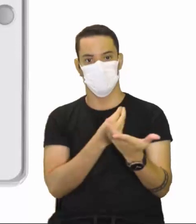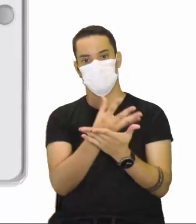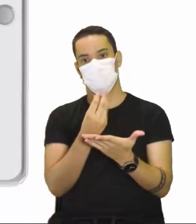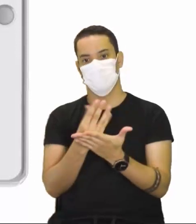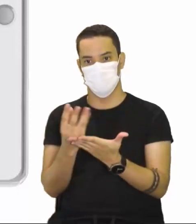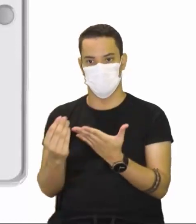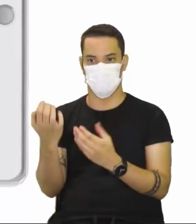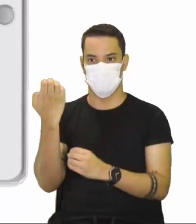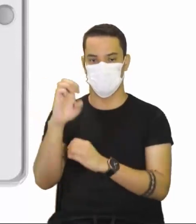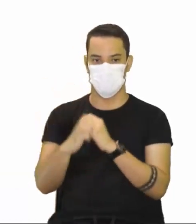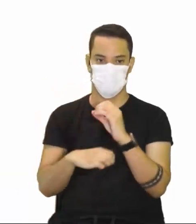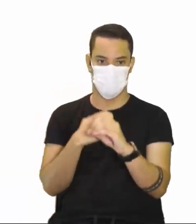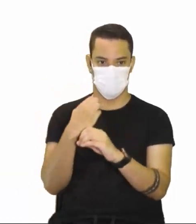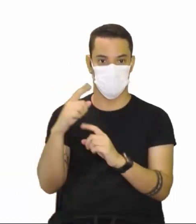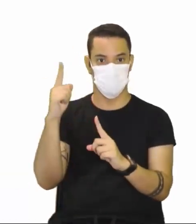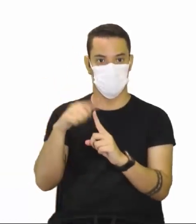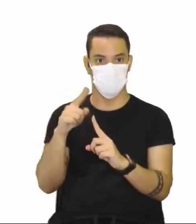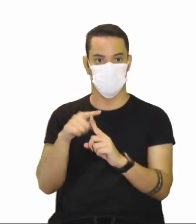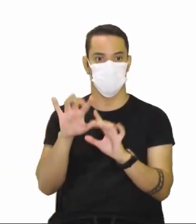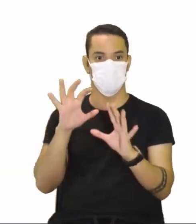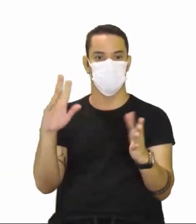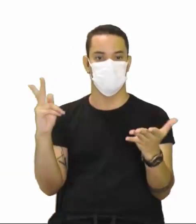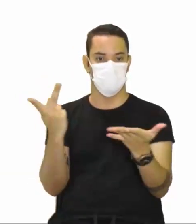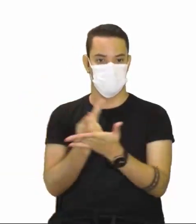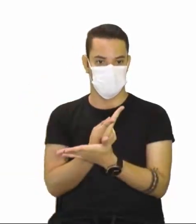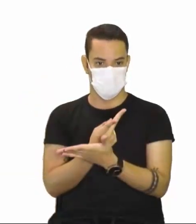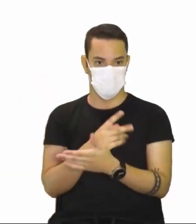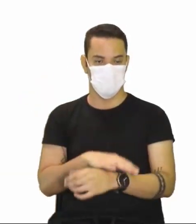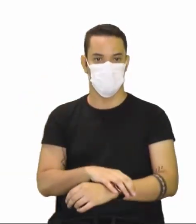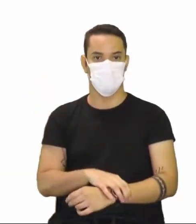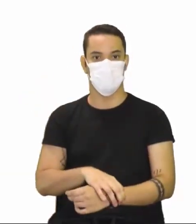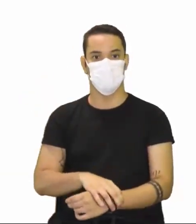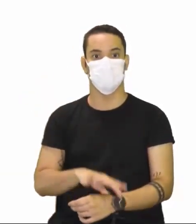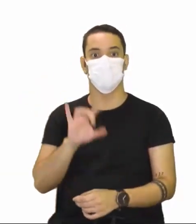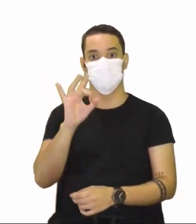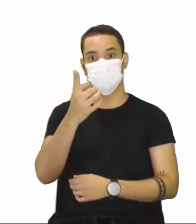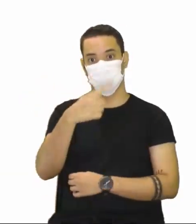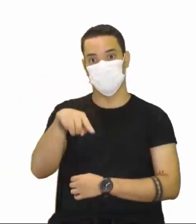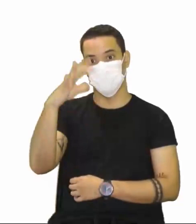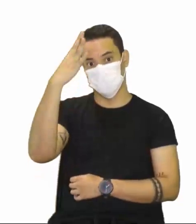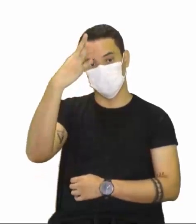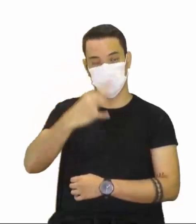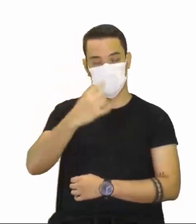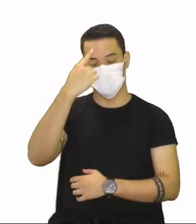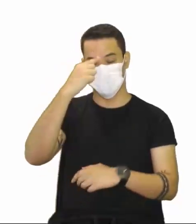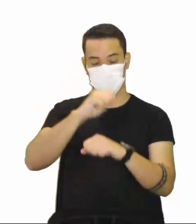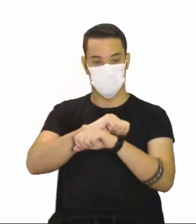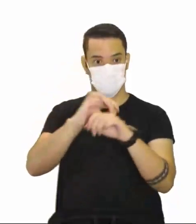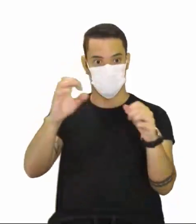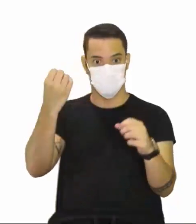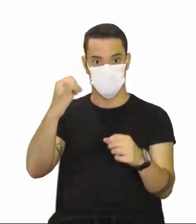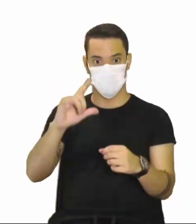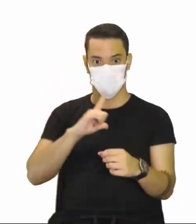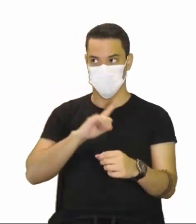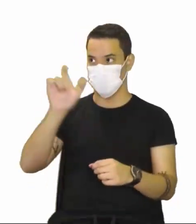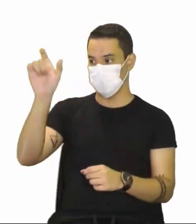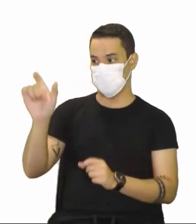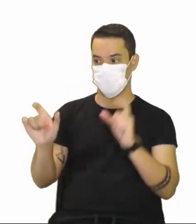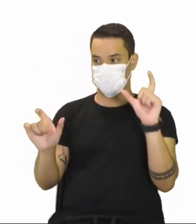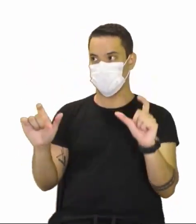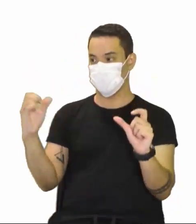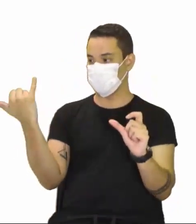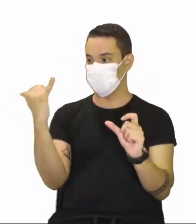compartilhamento de elétrons e tipo de ligações covalentes. E aí, só para você ver, quando se compartilha